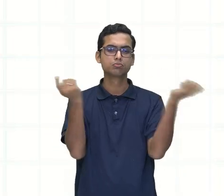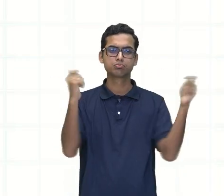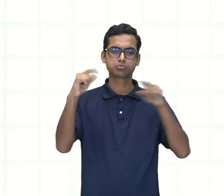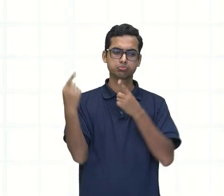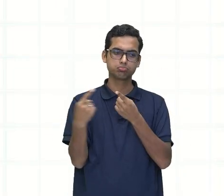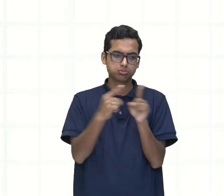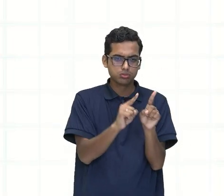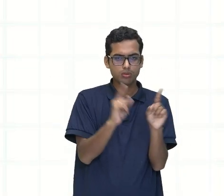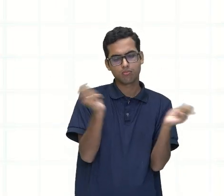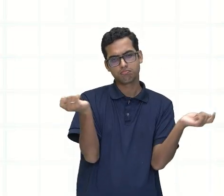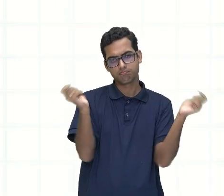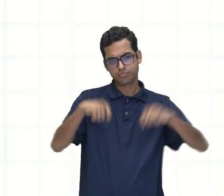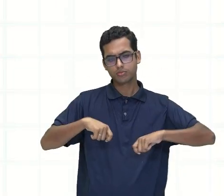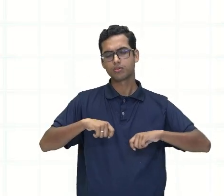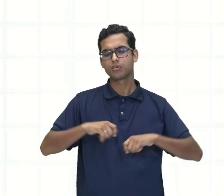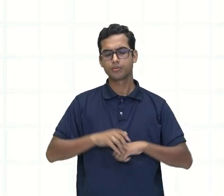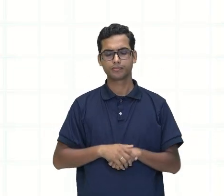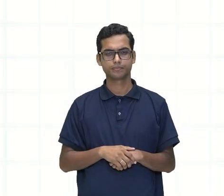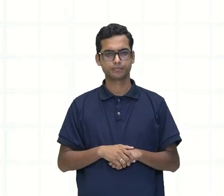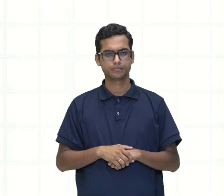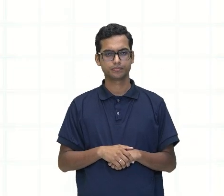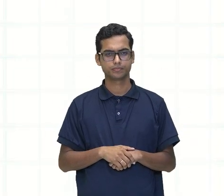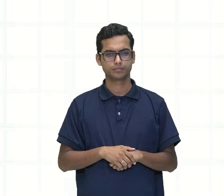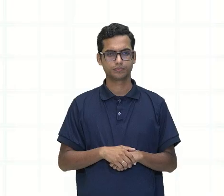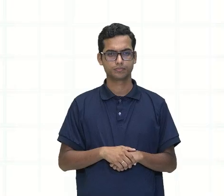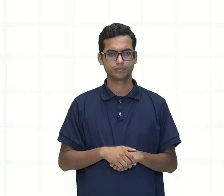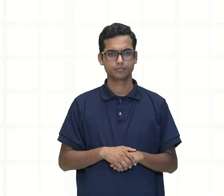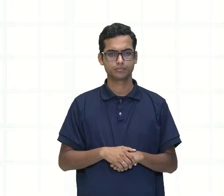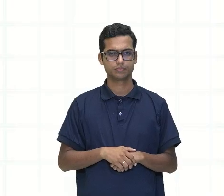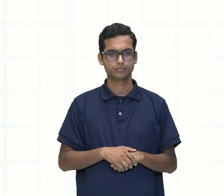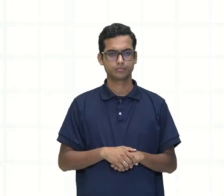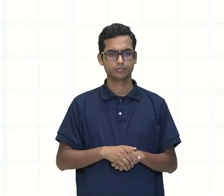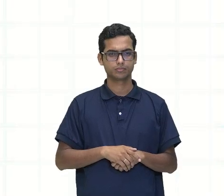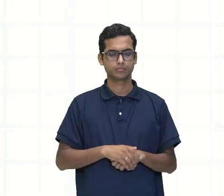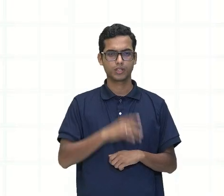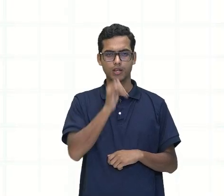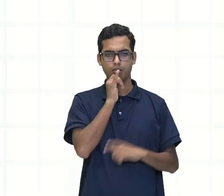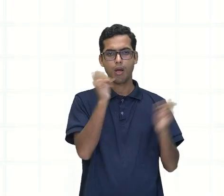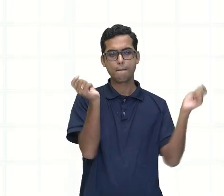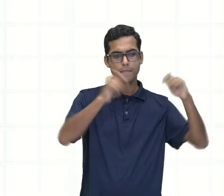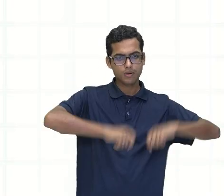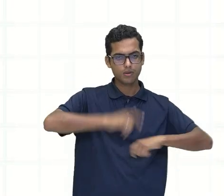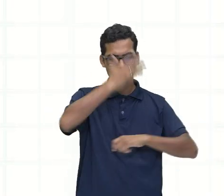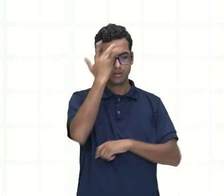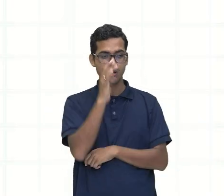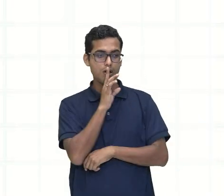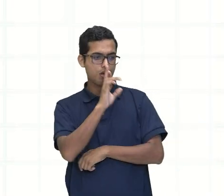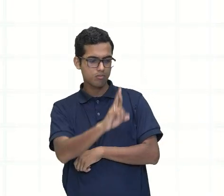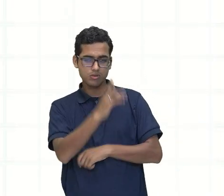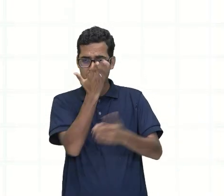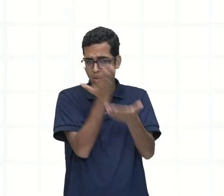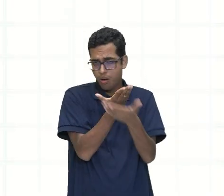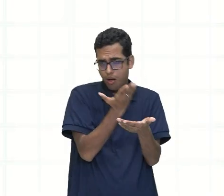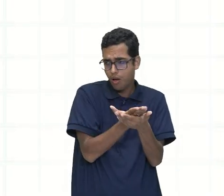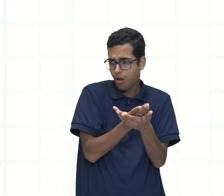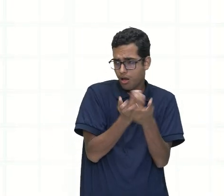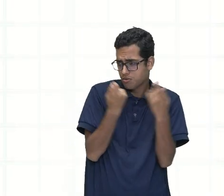não pode, eu posso contrapor isso aqui e dizer não. Não vai ser preciso estudar,